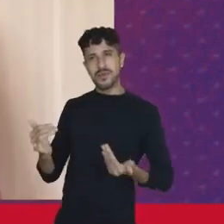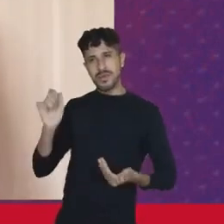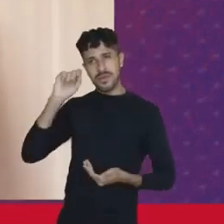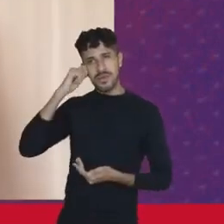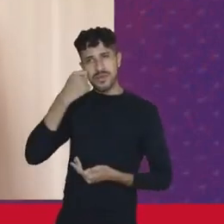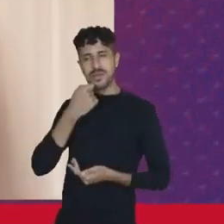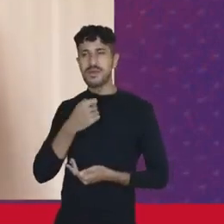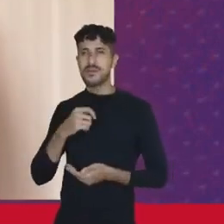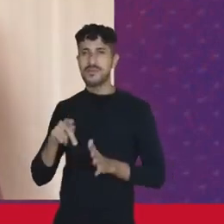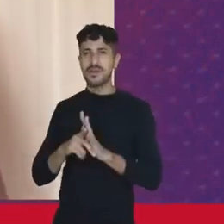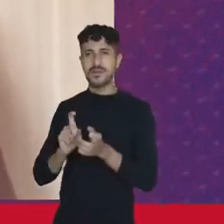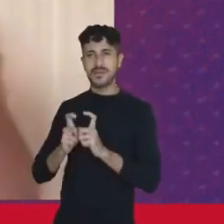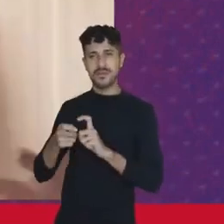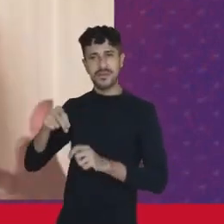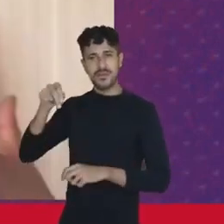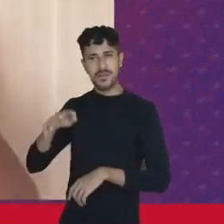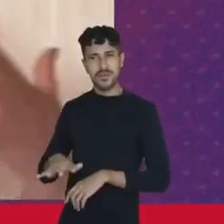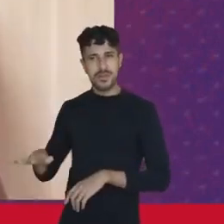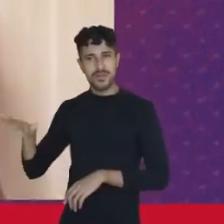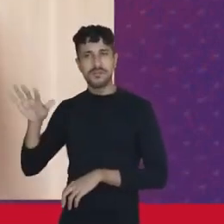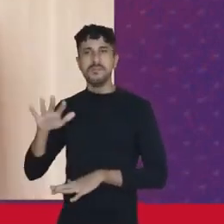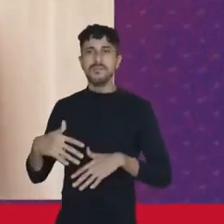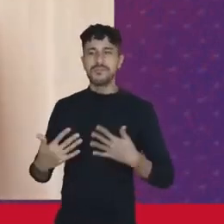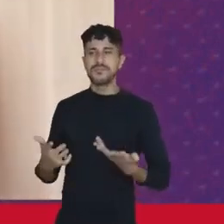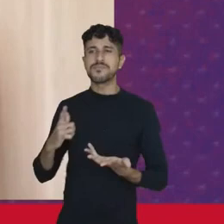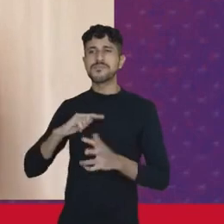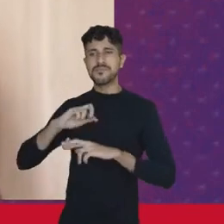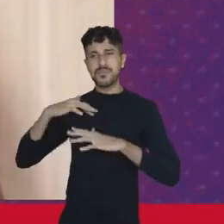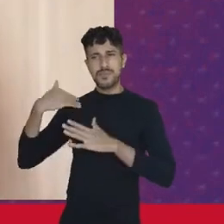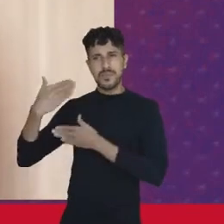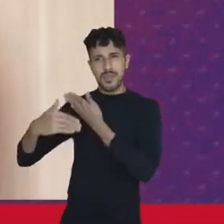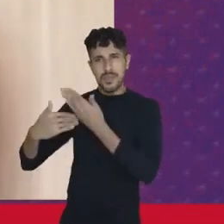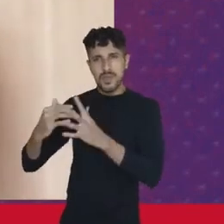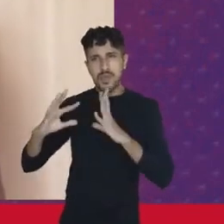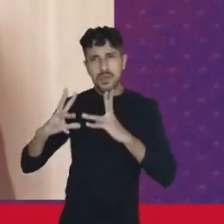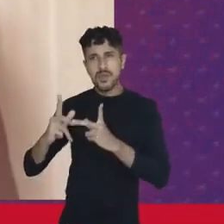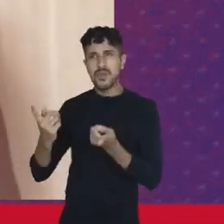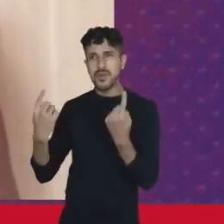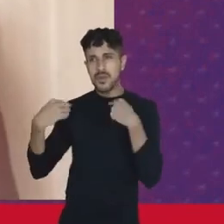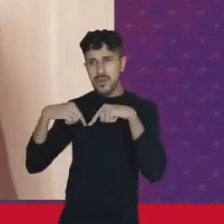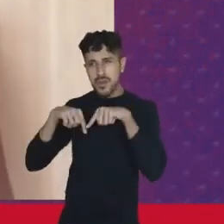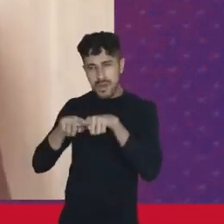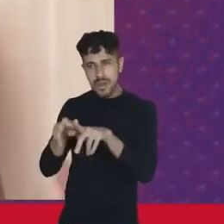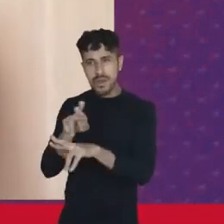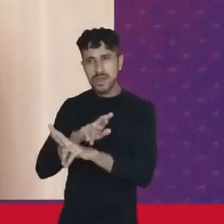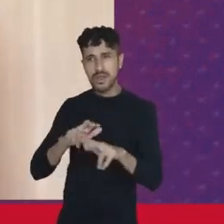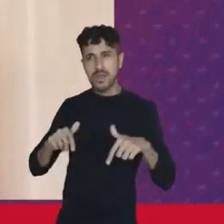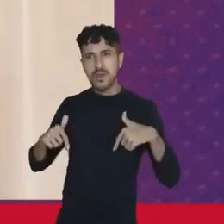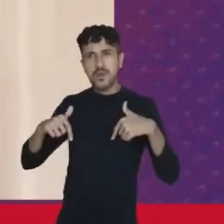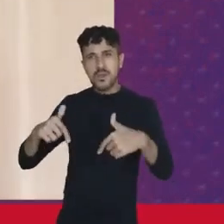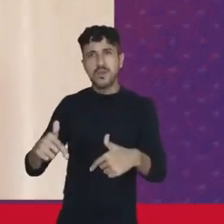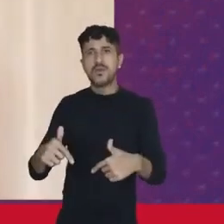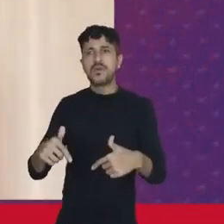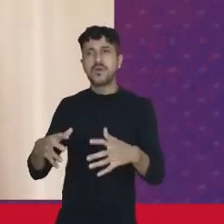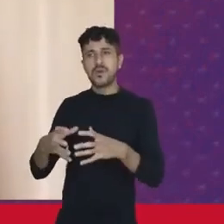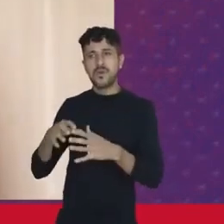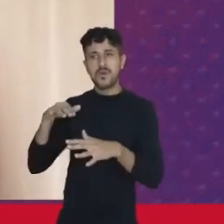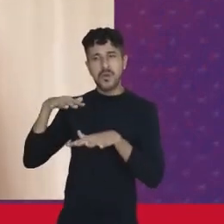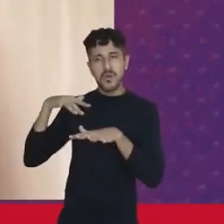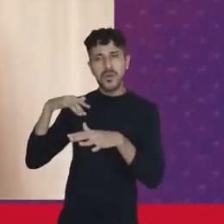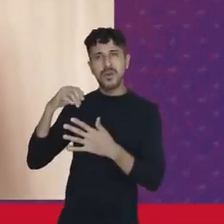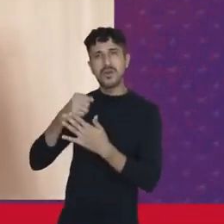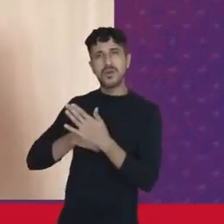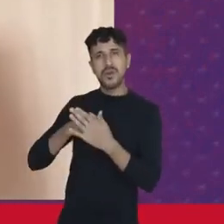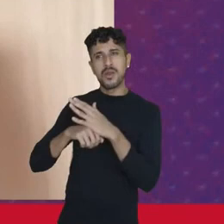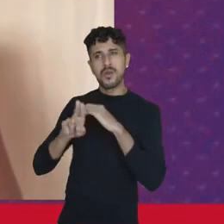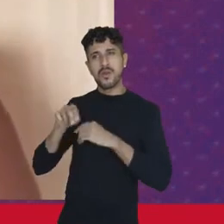negras da nossa executiva nacional. Enfim, tive toda essa trajetória combinada também com a luta no movimento estudantil. Na UNE cheguei